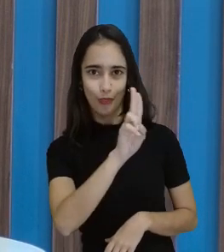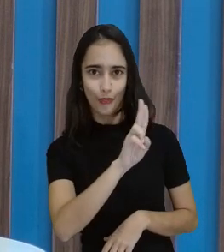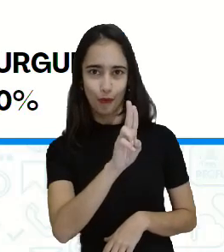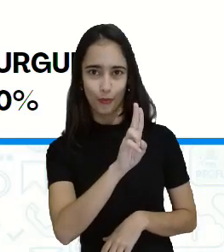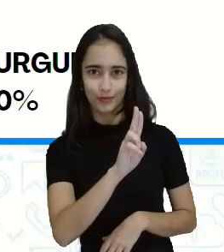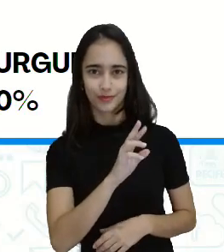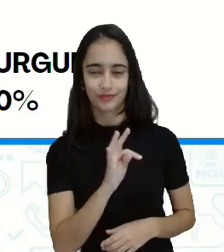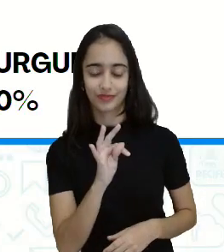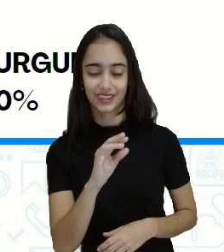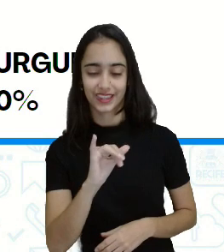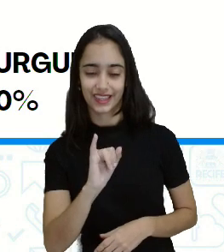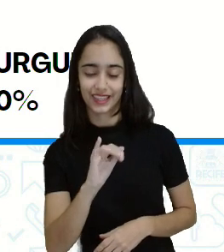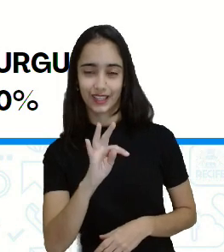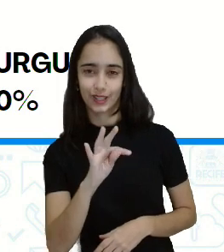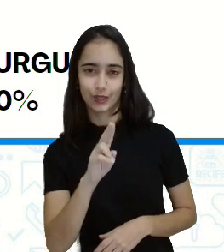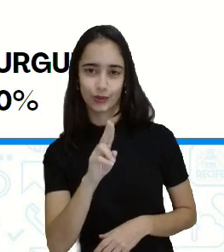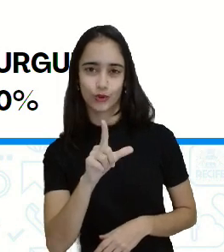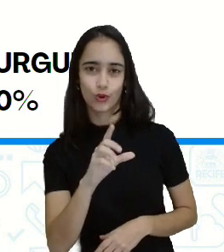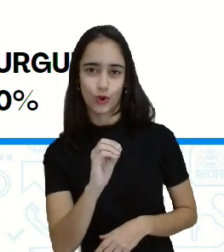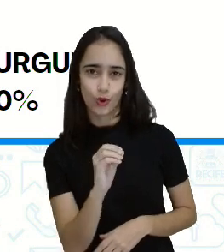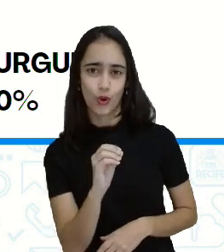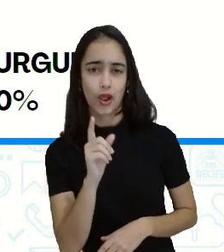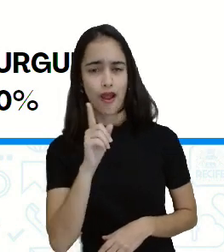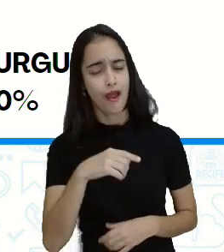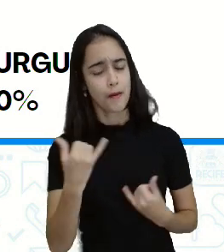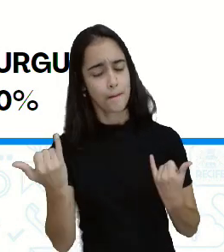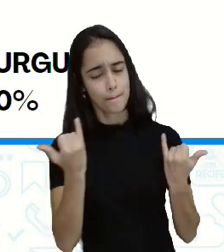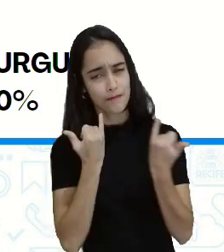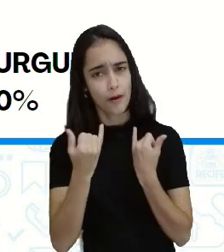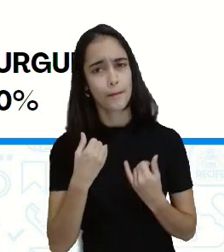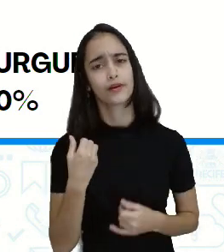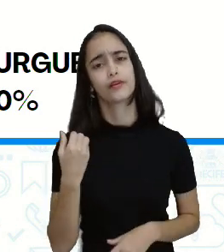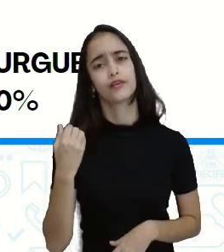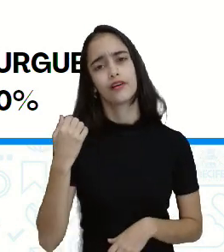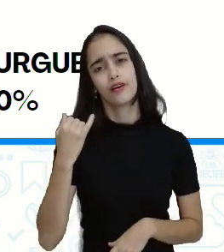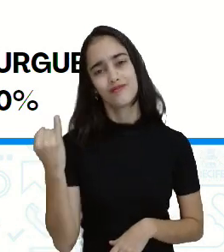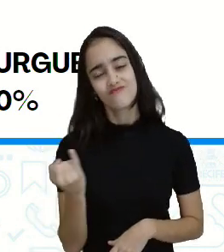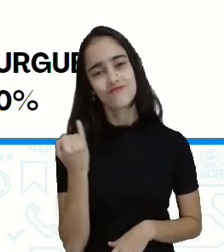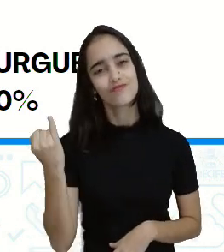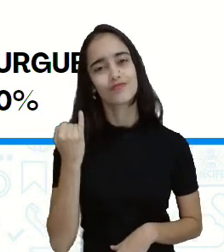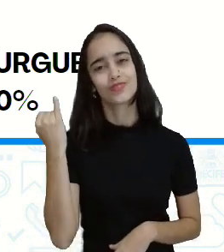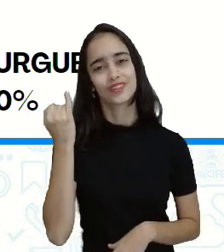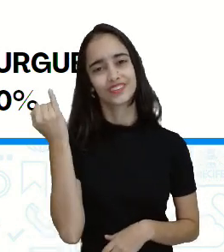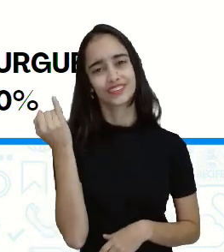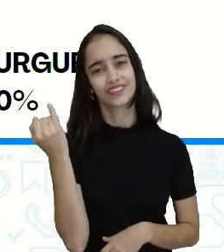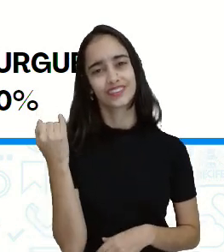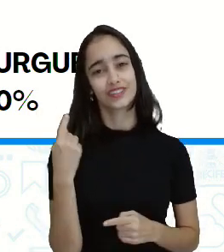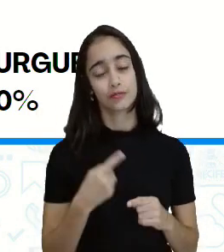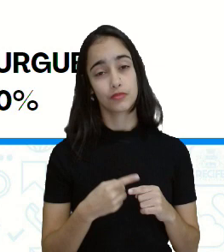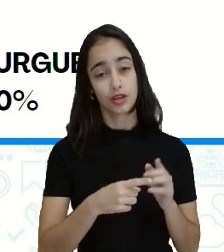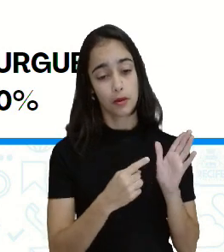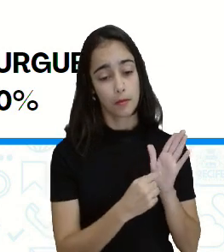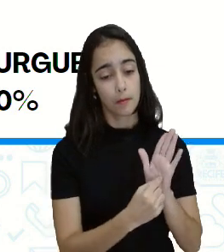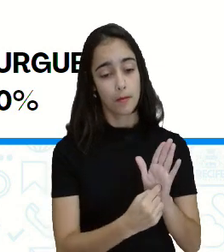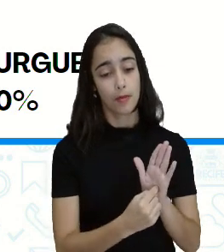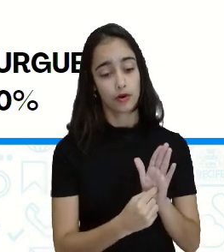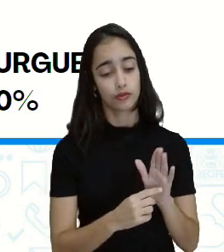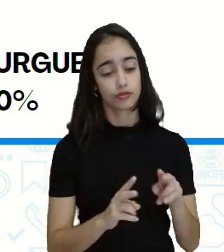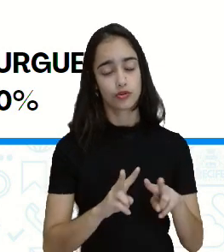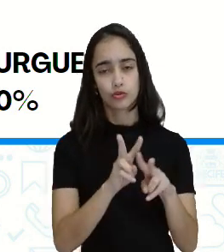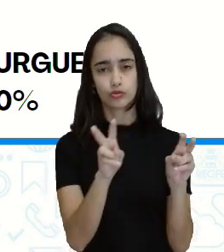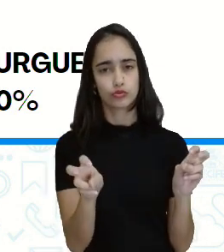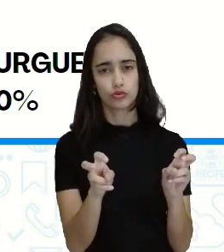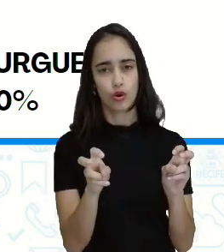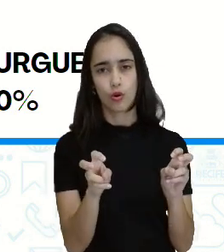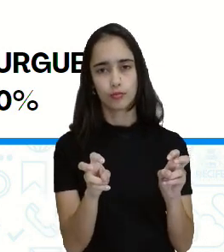das observações que a gente falou que é importante ter no gráfico. Então, o título já está dizendo sobre o que se trata esse gráfico. E